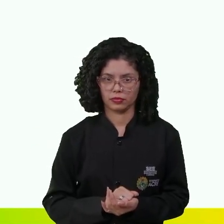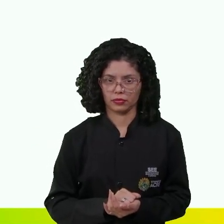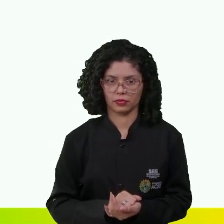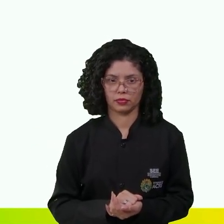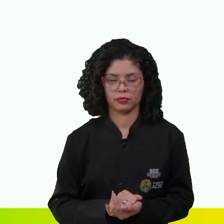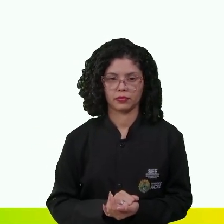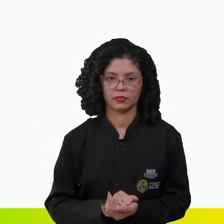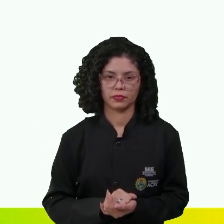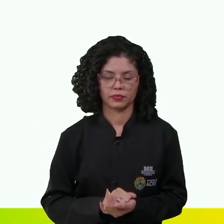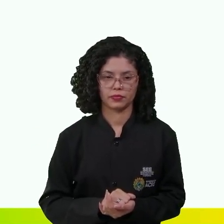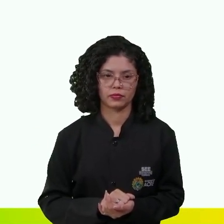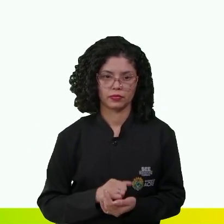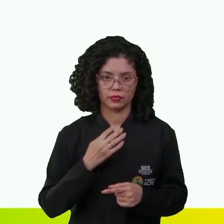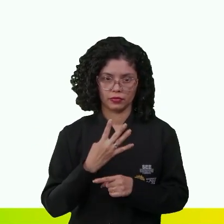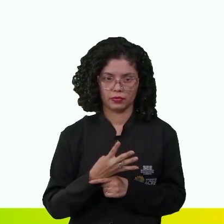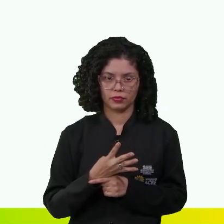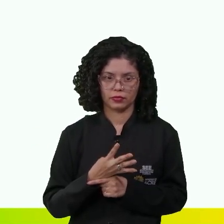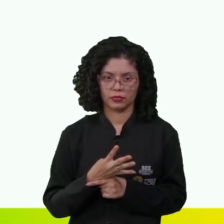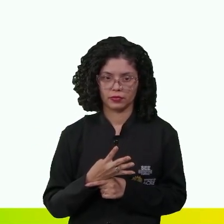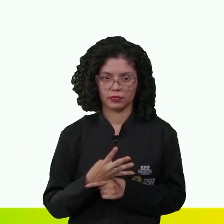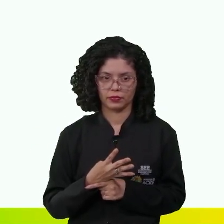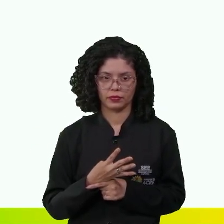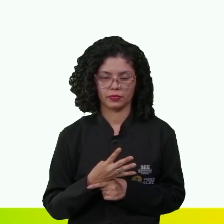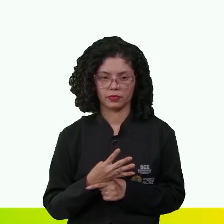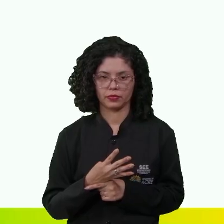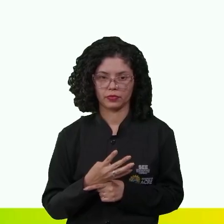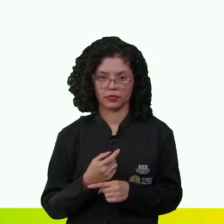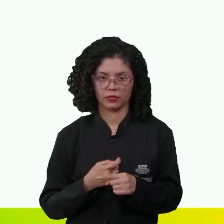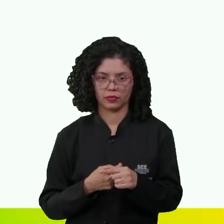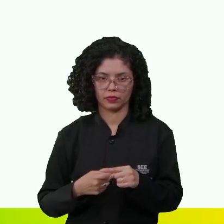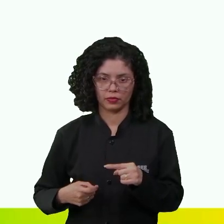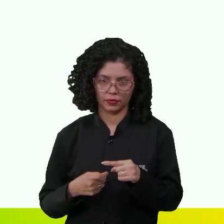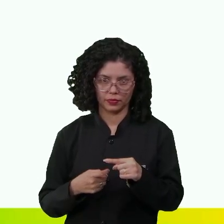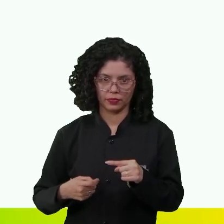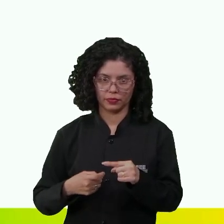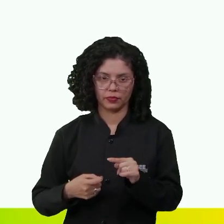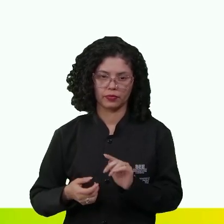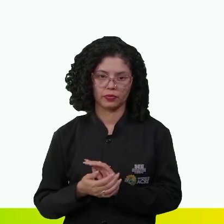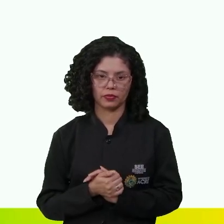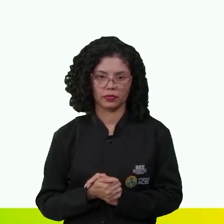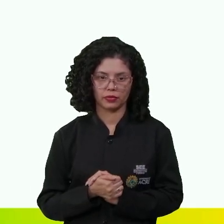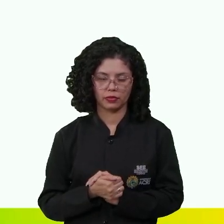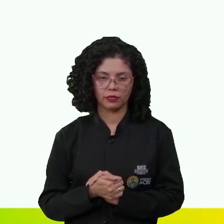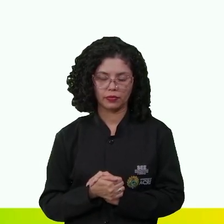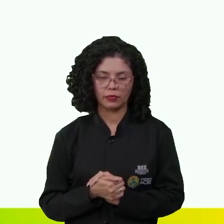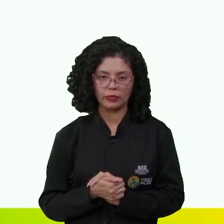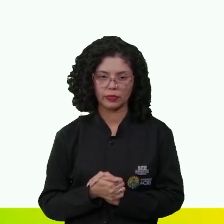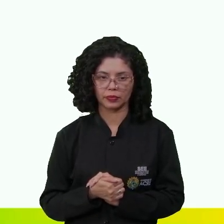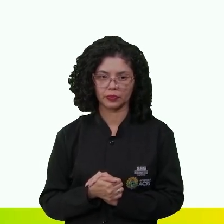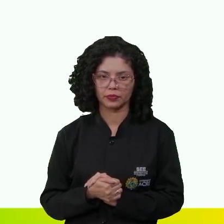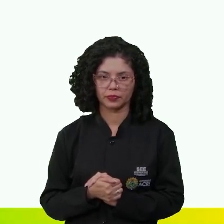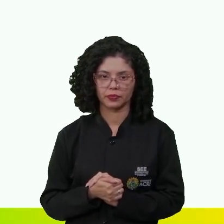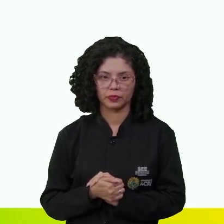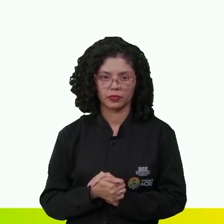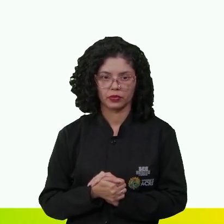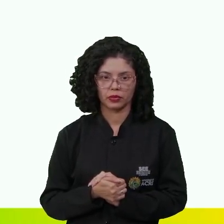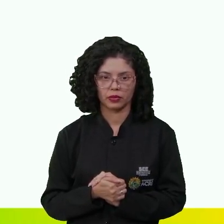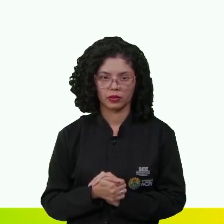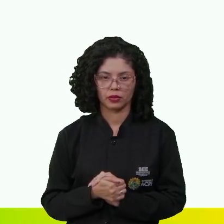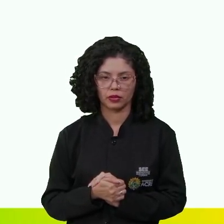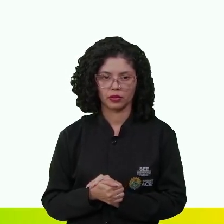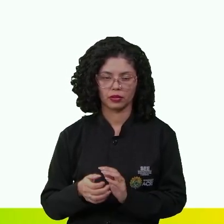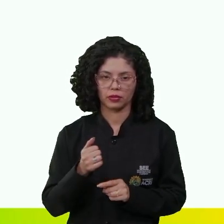4. Então, 4 está para X, assim